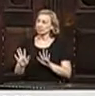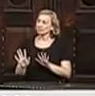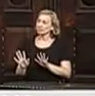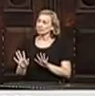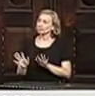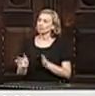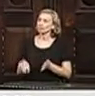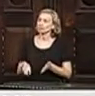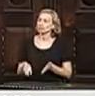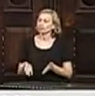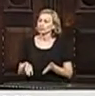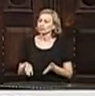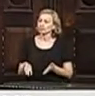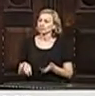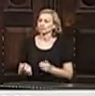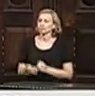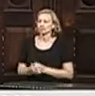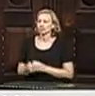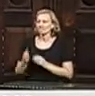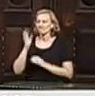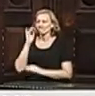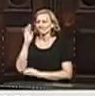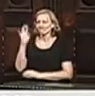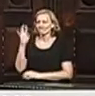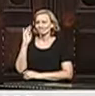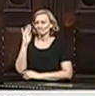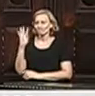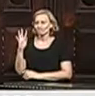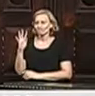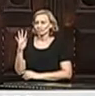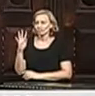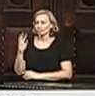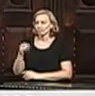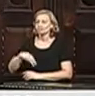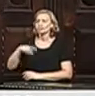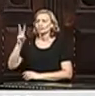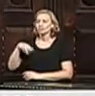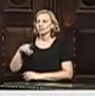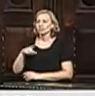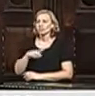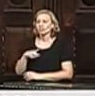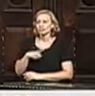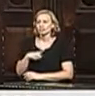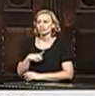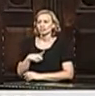pasme, deputado Jânio Mendes, imagine quem tem sala